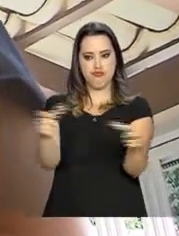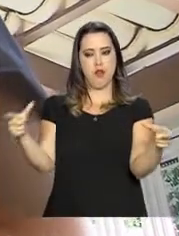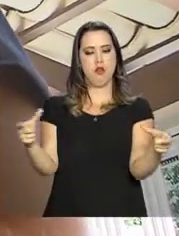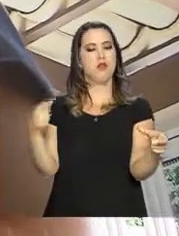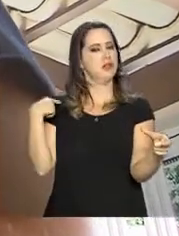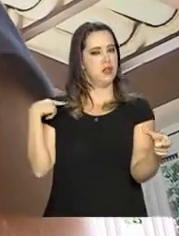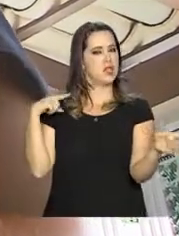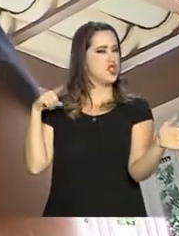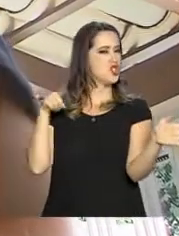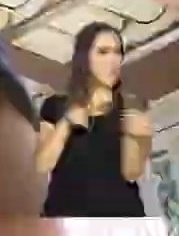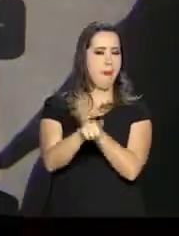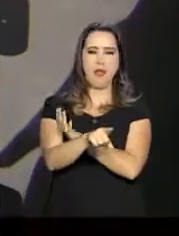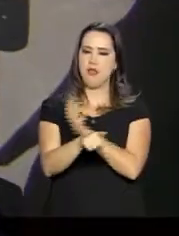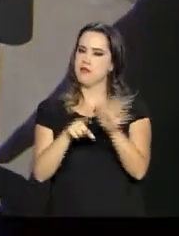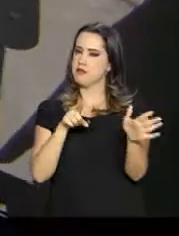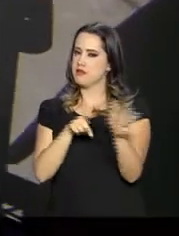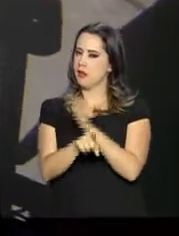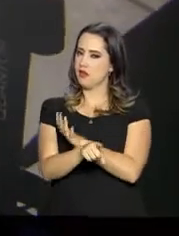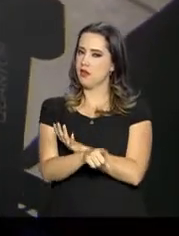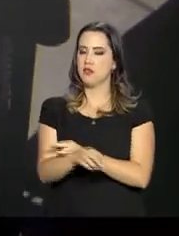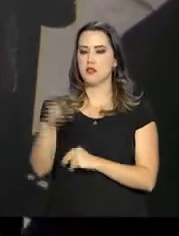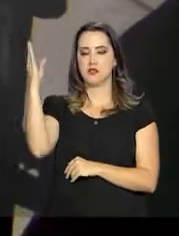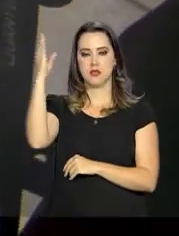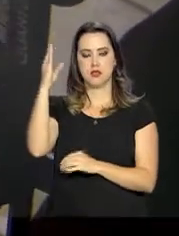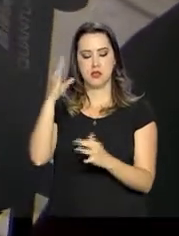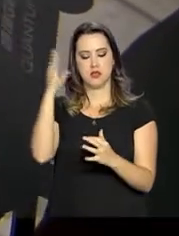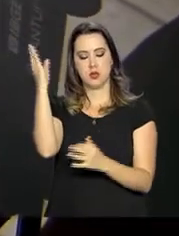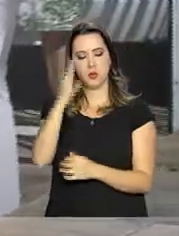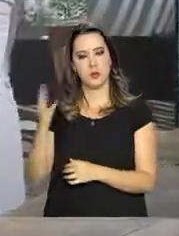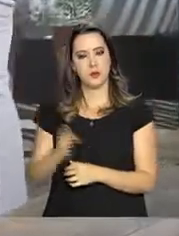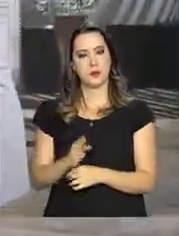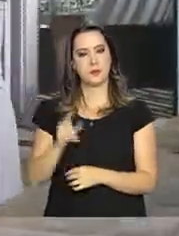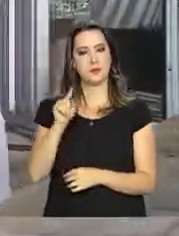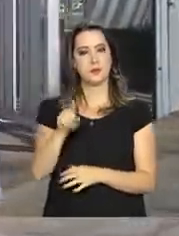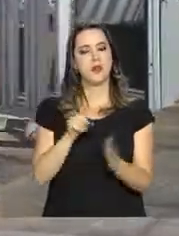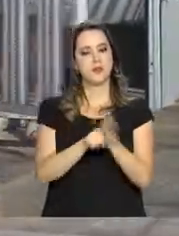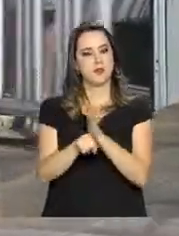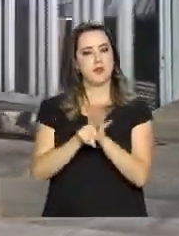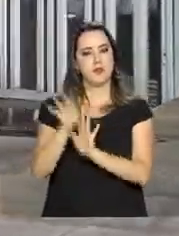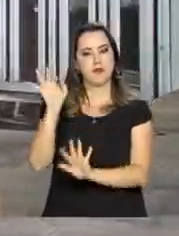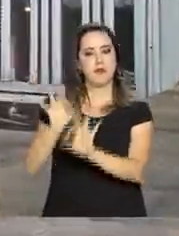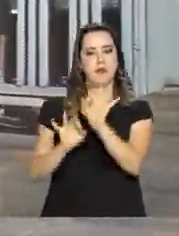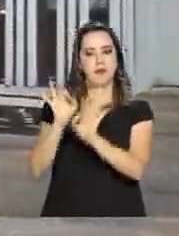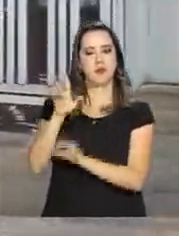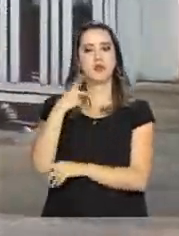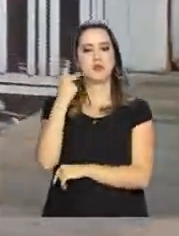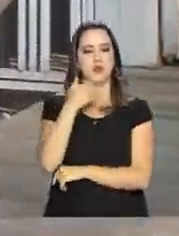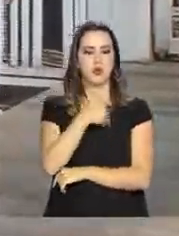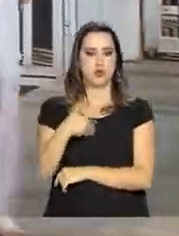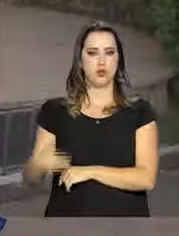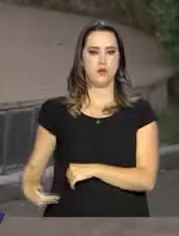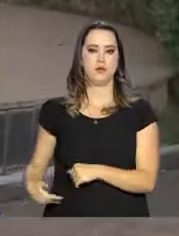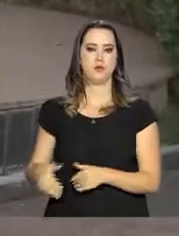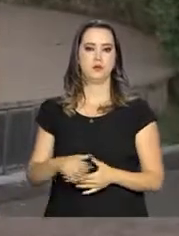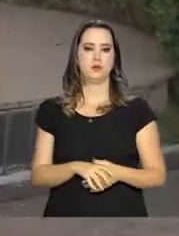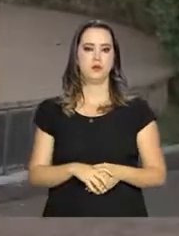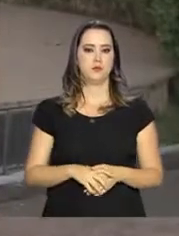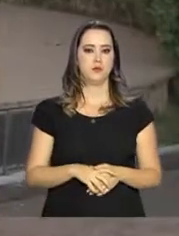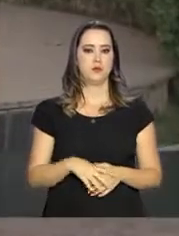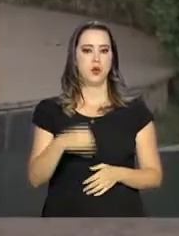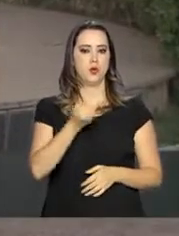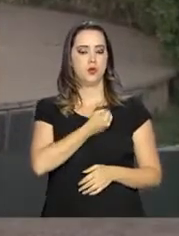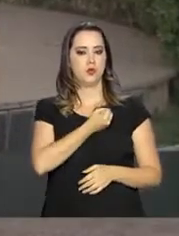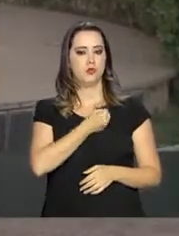de recenseamento do país é desta pesquisa por exemplo que são elaboradas as políticas públicas nos dados do ibge